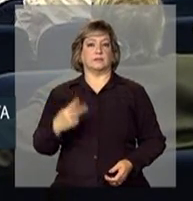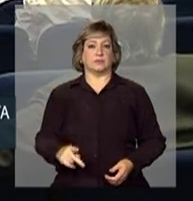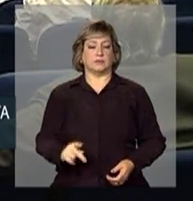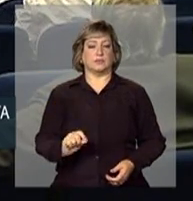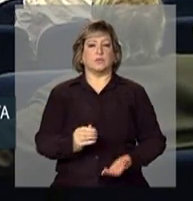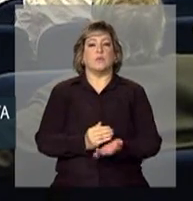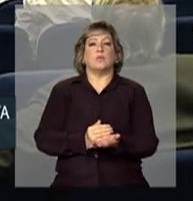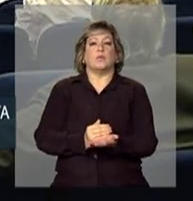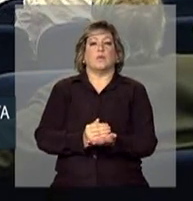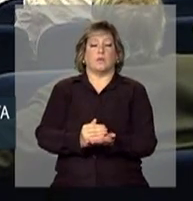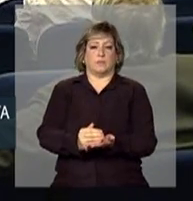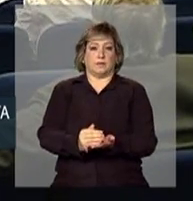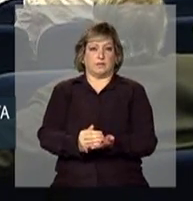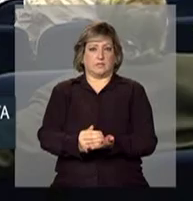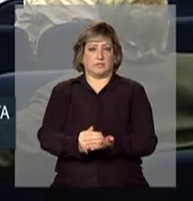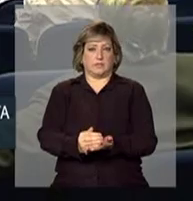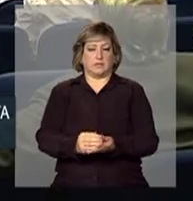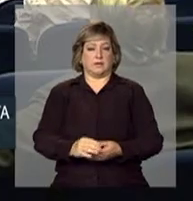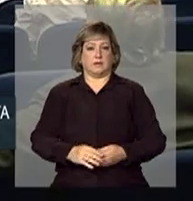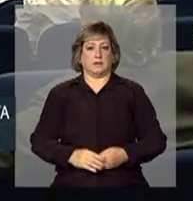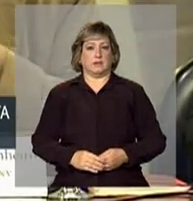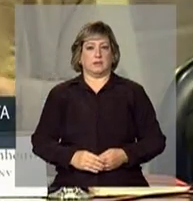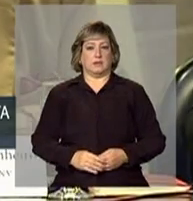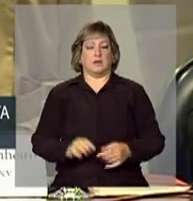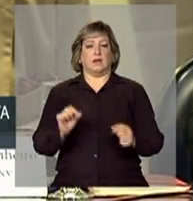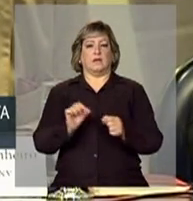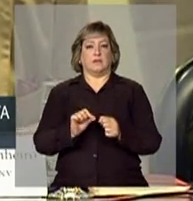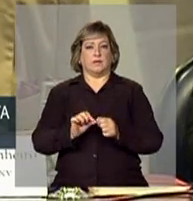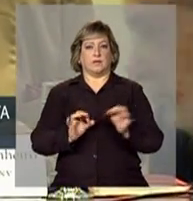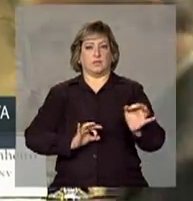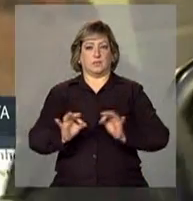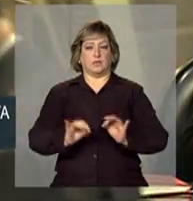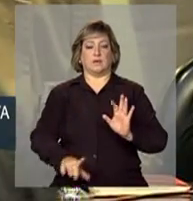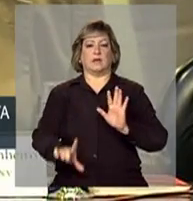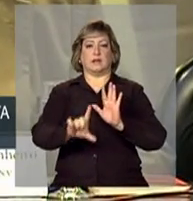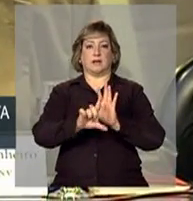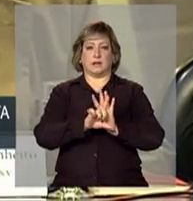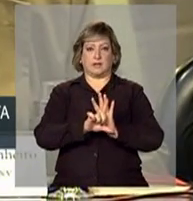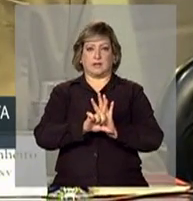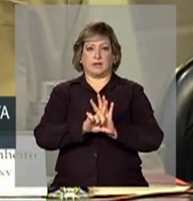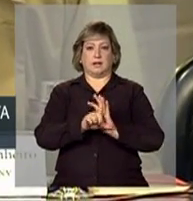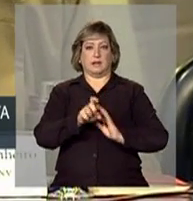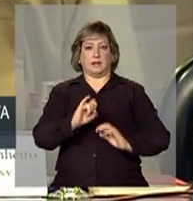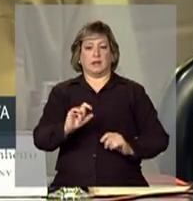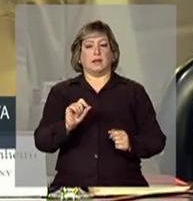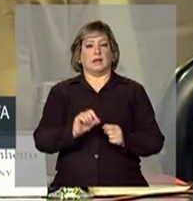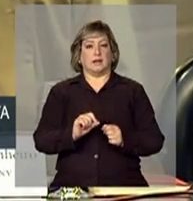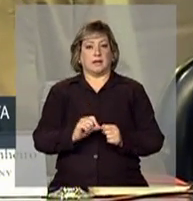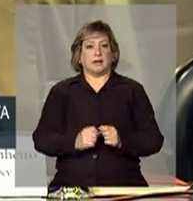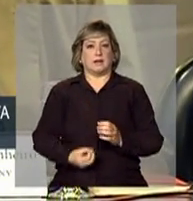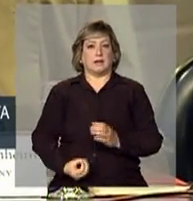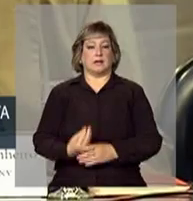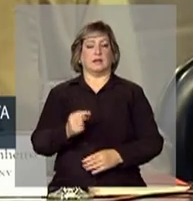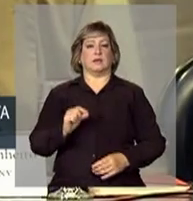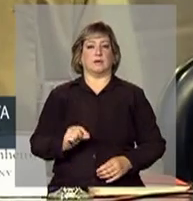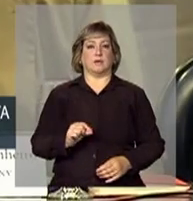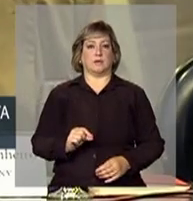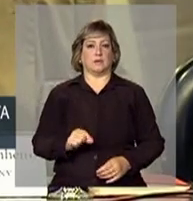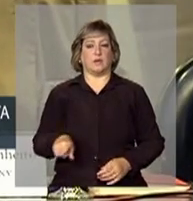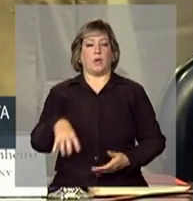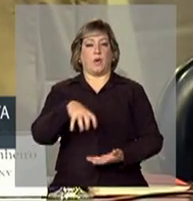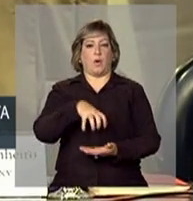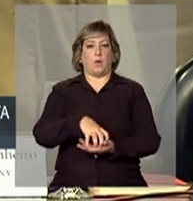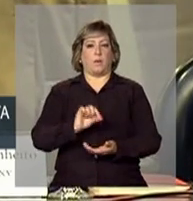desde os primórdios da elaboração da lei que criou a